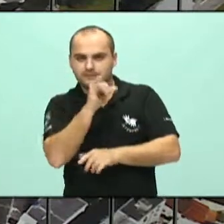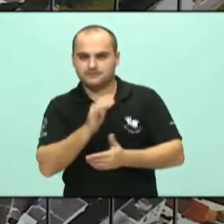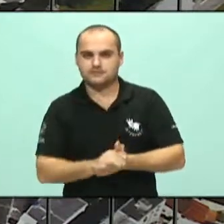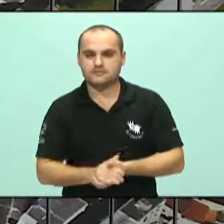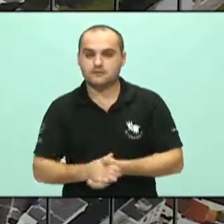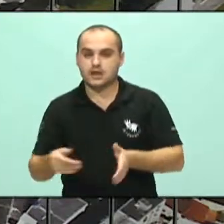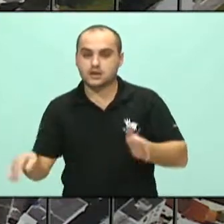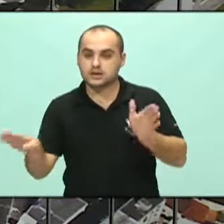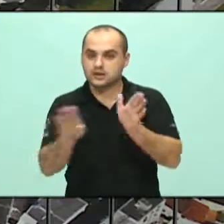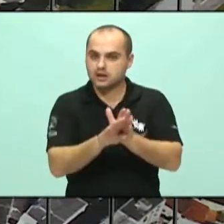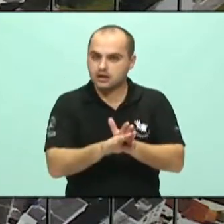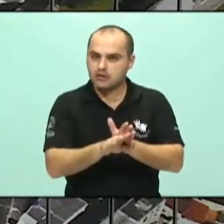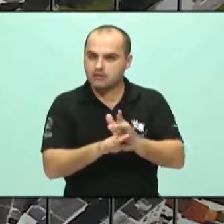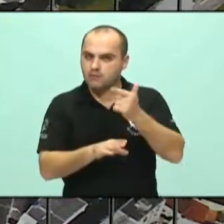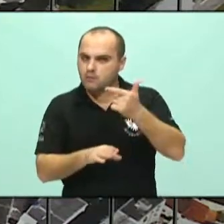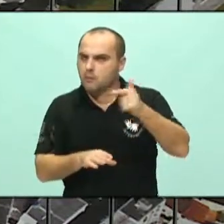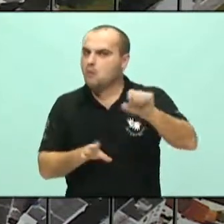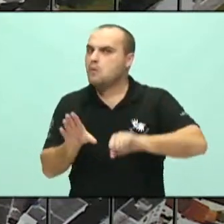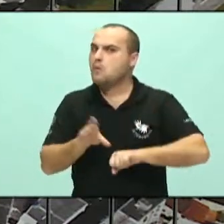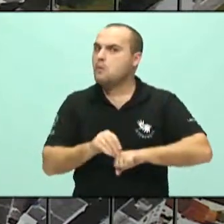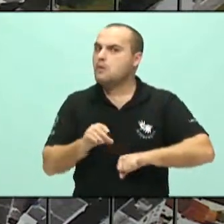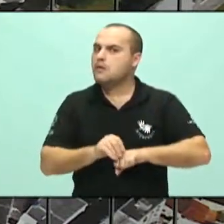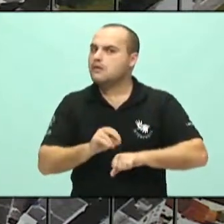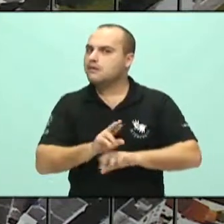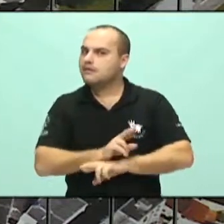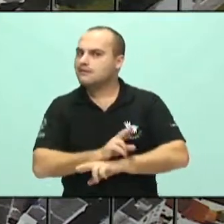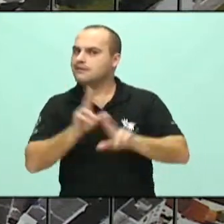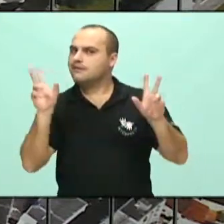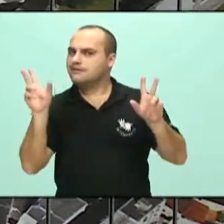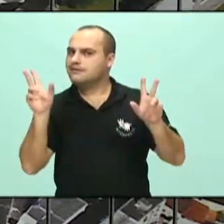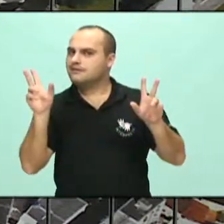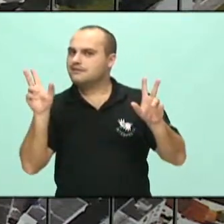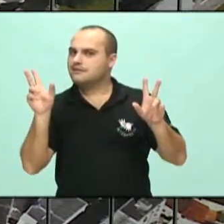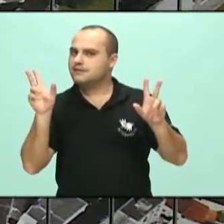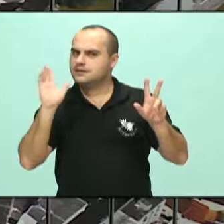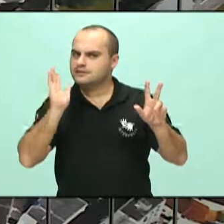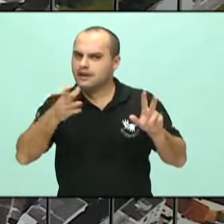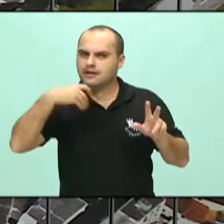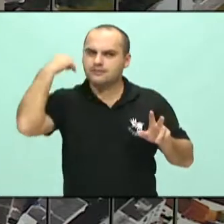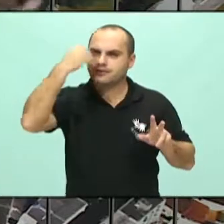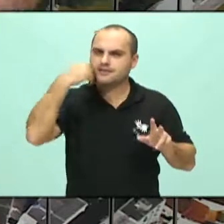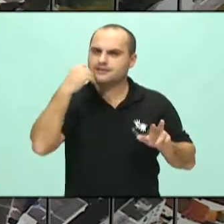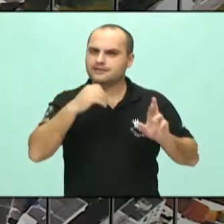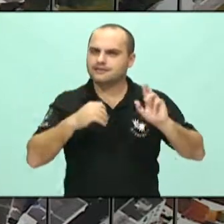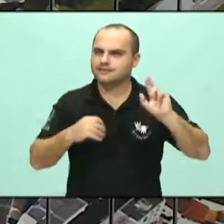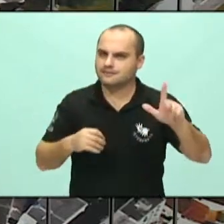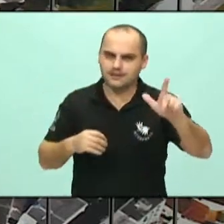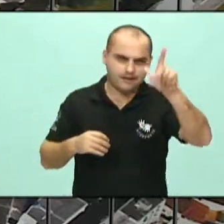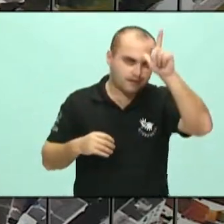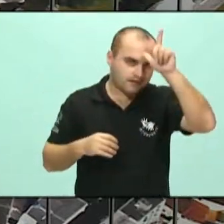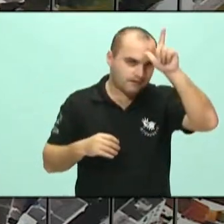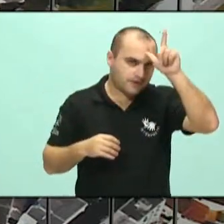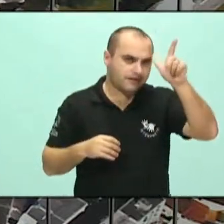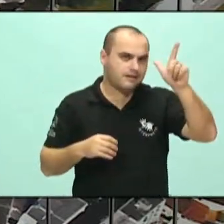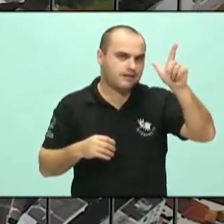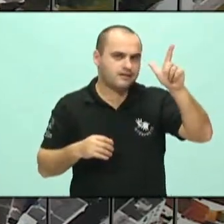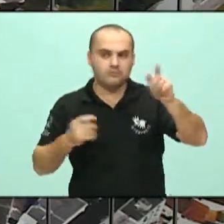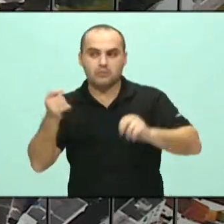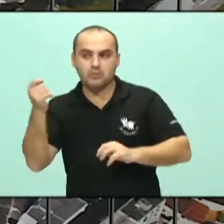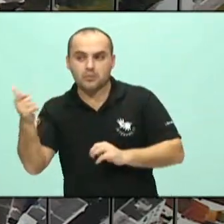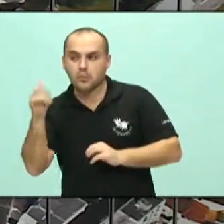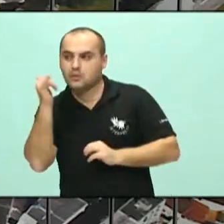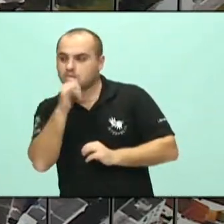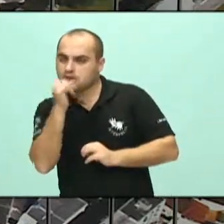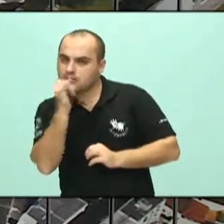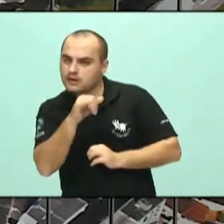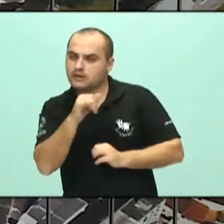um outro conhecimento, já tinham uma outra vivência. Na Alemanha, também um pouco na Itália, no norte da